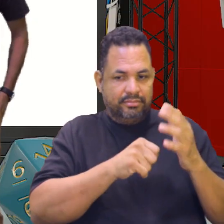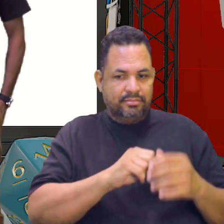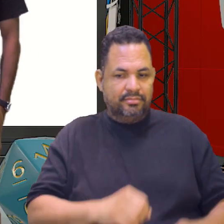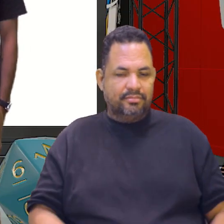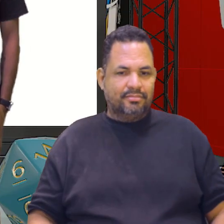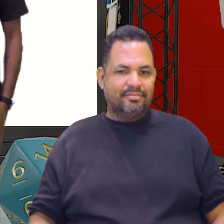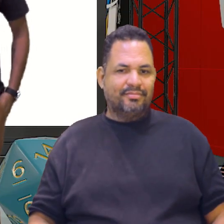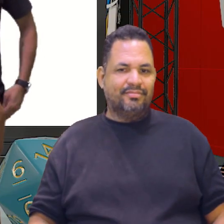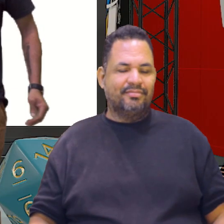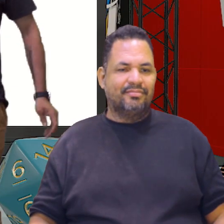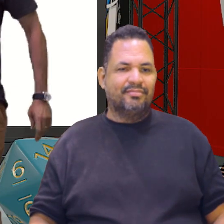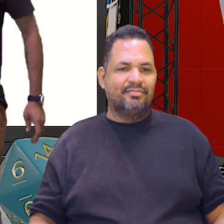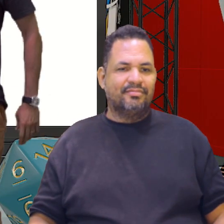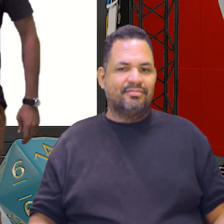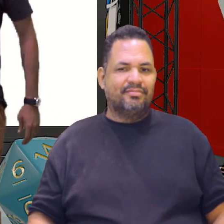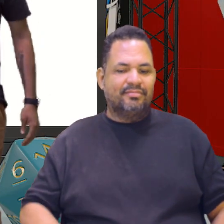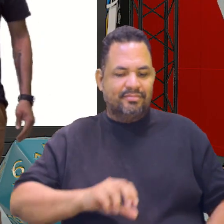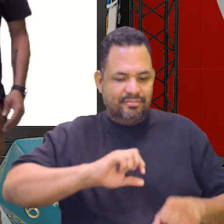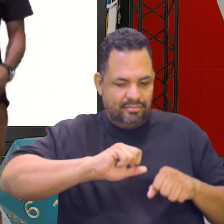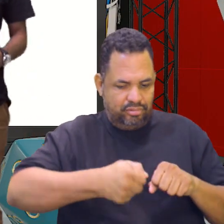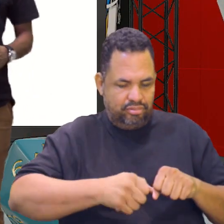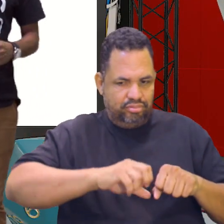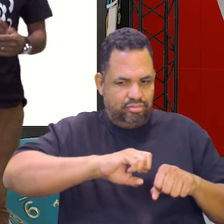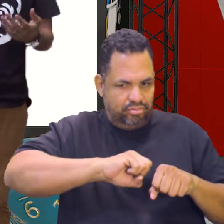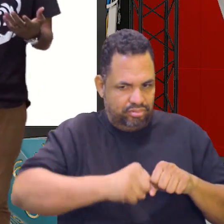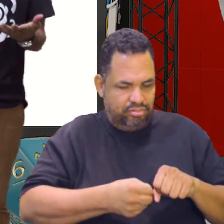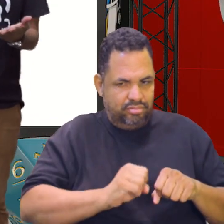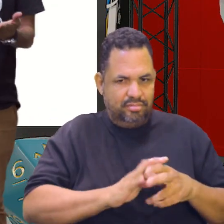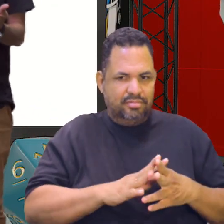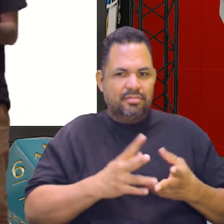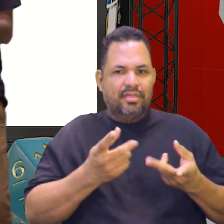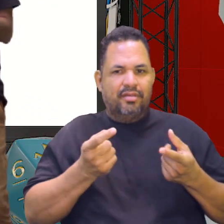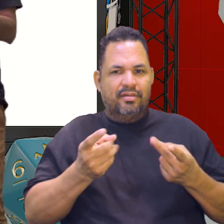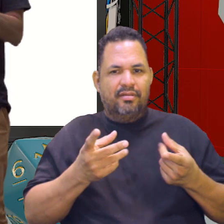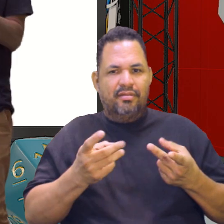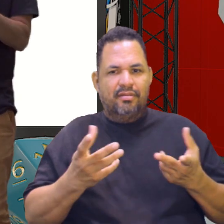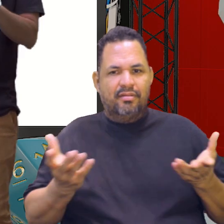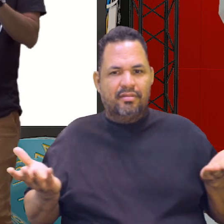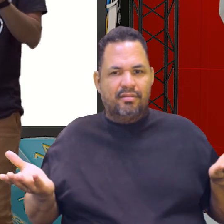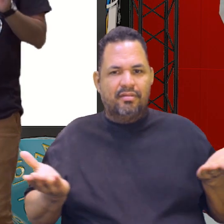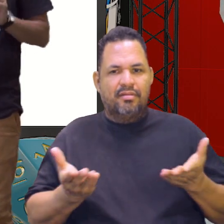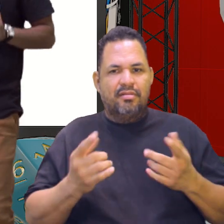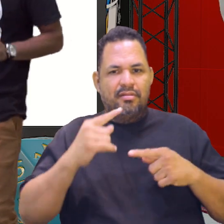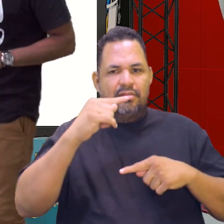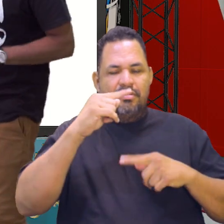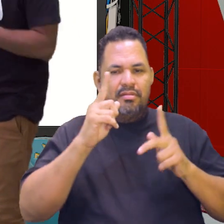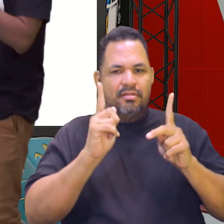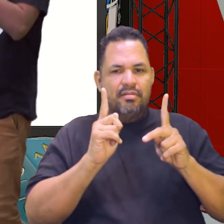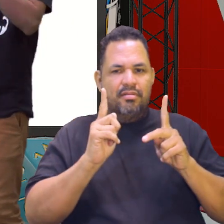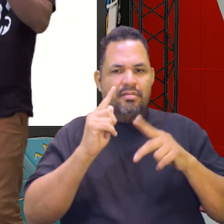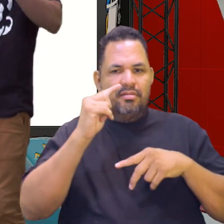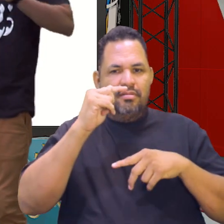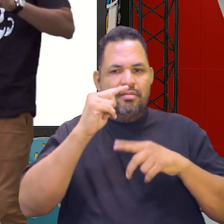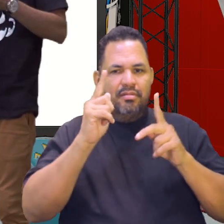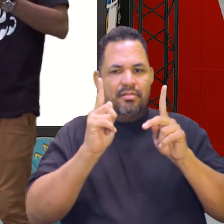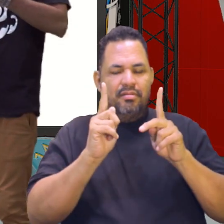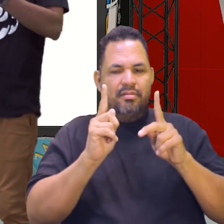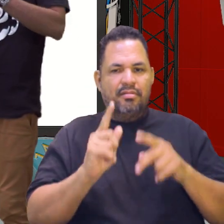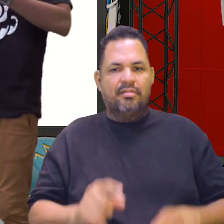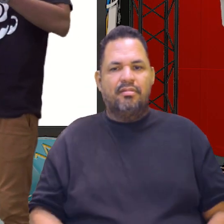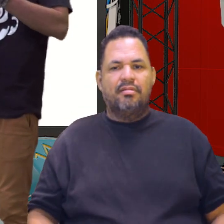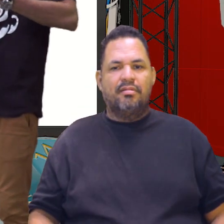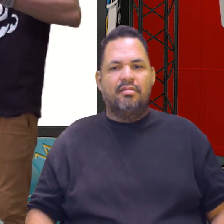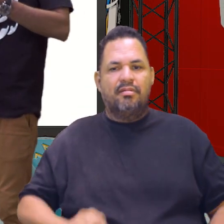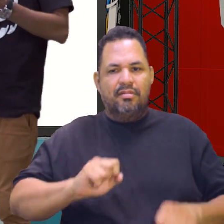na internet aí. Não, pergunta pra mamãe e pro papai. Não, mas tá vendendo muito já hoje aquele quadradinho. Não é assim, né? Mas tem um quadradinho